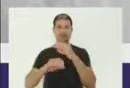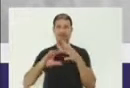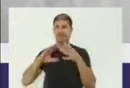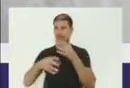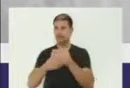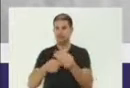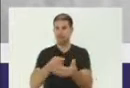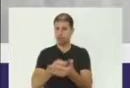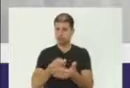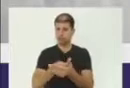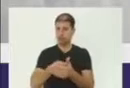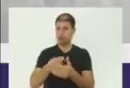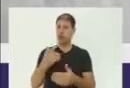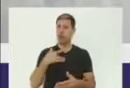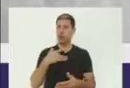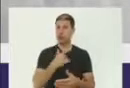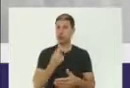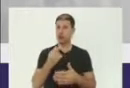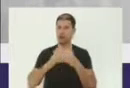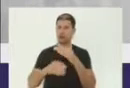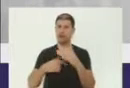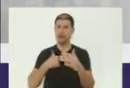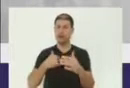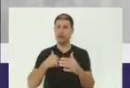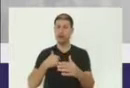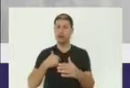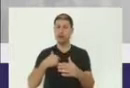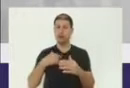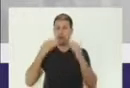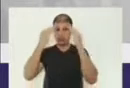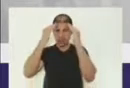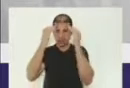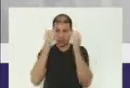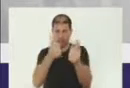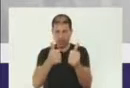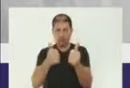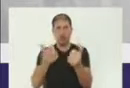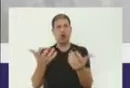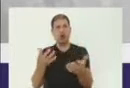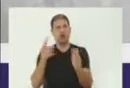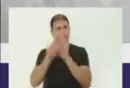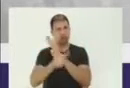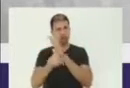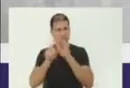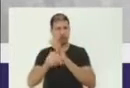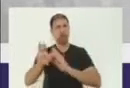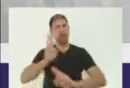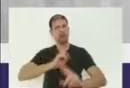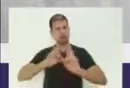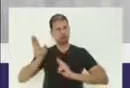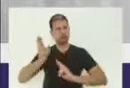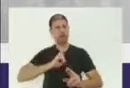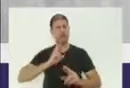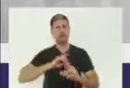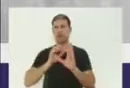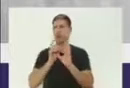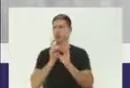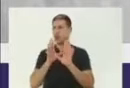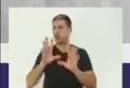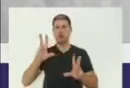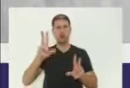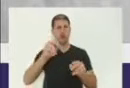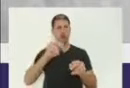saúde e para que eu faça isso de uma forma mais sábia possível, eu estou fazendo essa solicitação que ficará à disposição de todos os